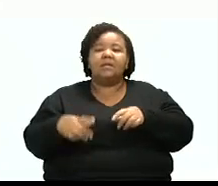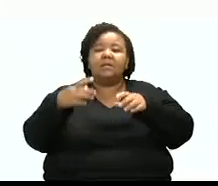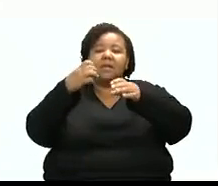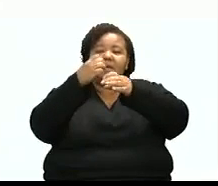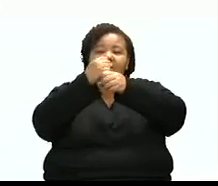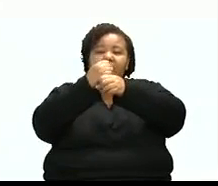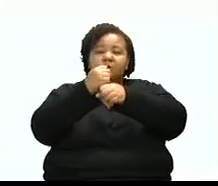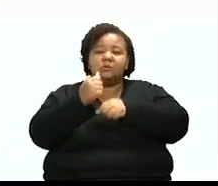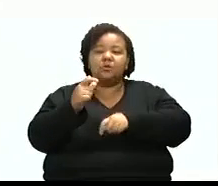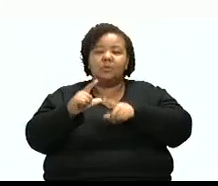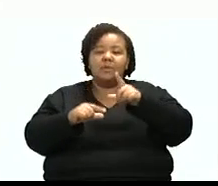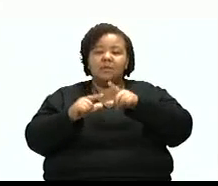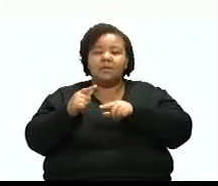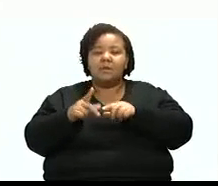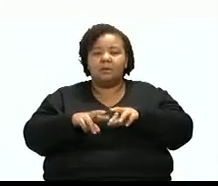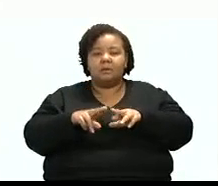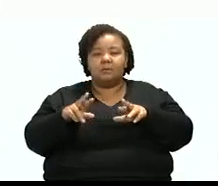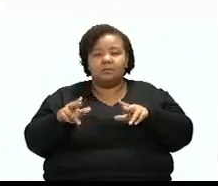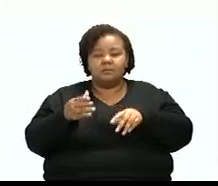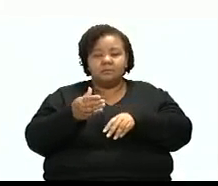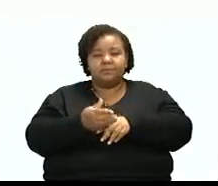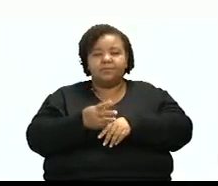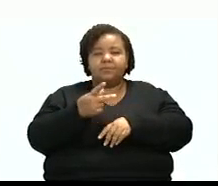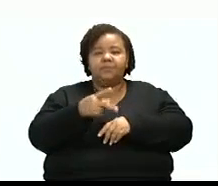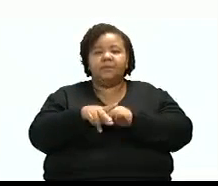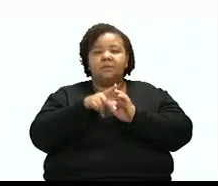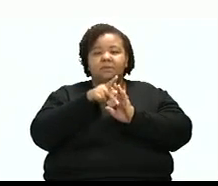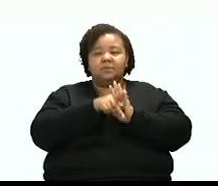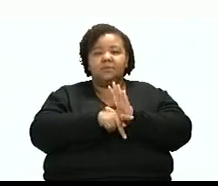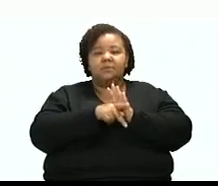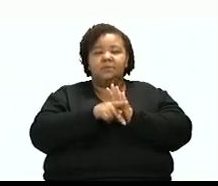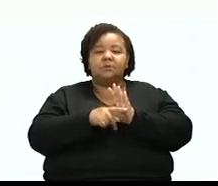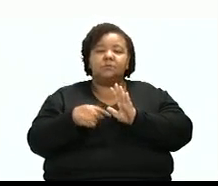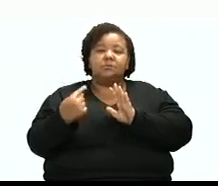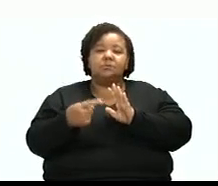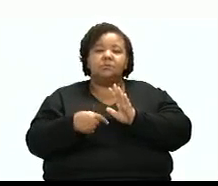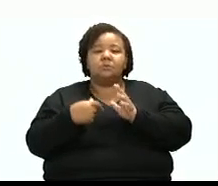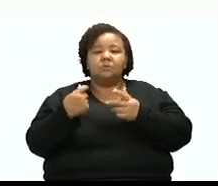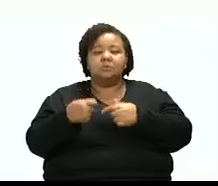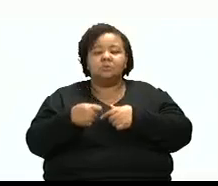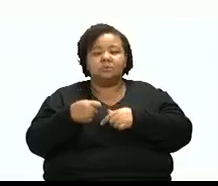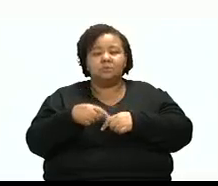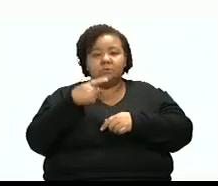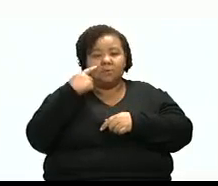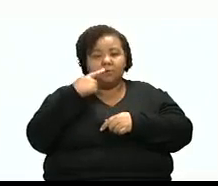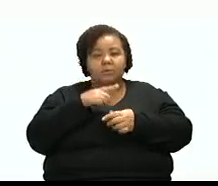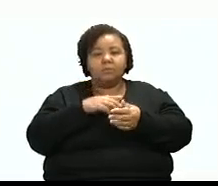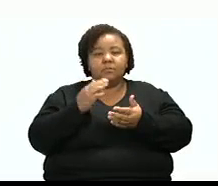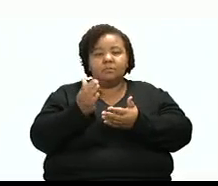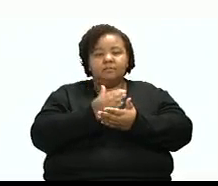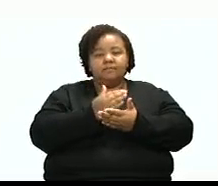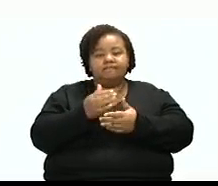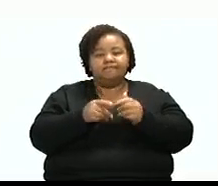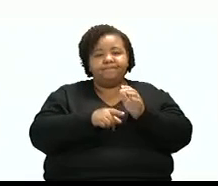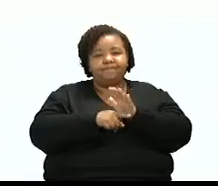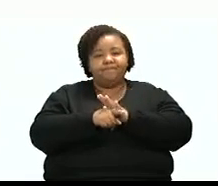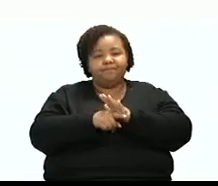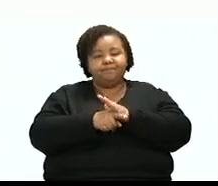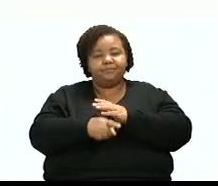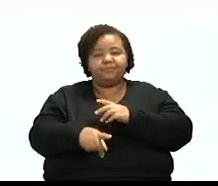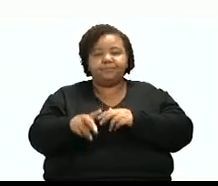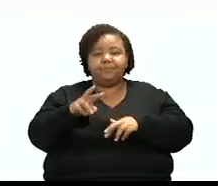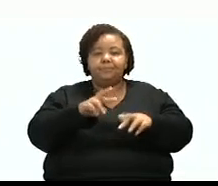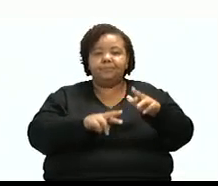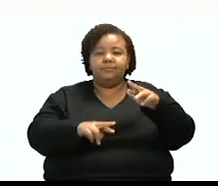geometria diferenciada. E nesse projeto, nós precisamos investigar alguns questionamentos. Avaliar